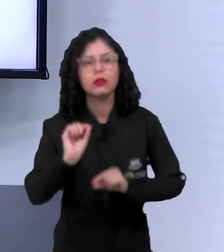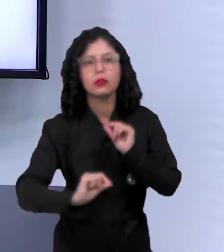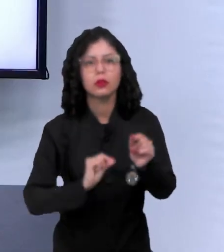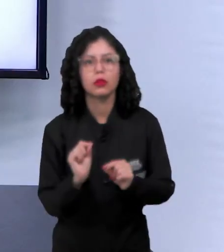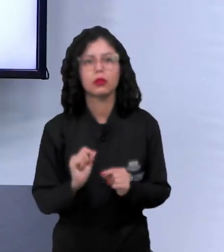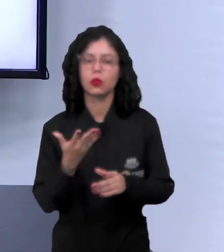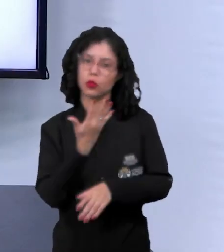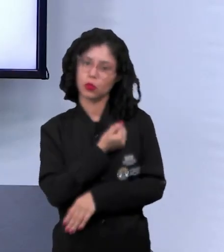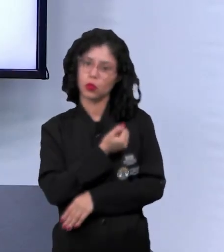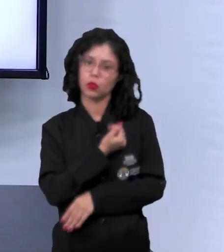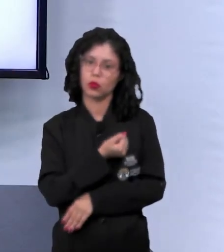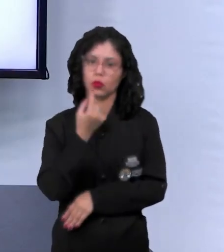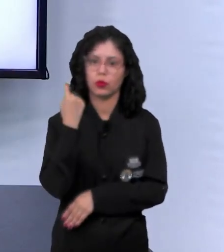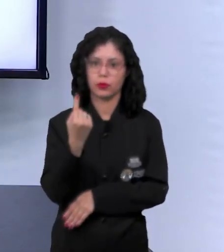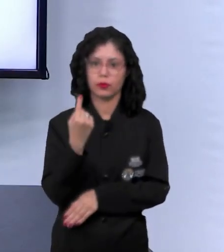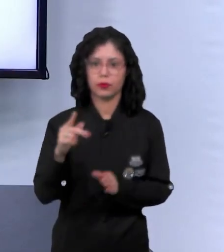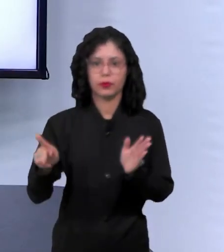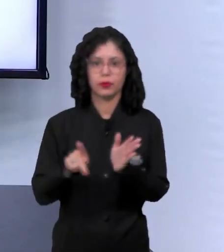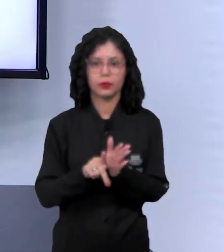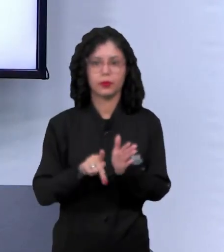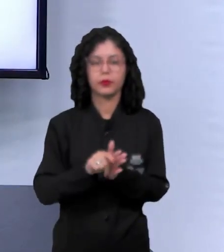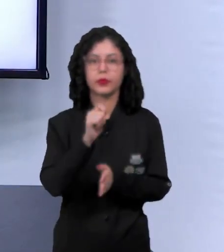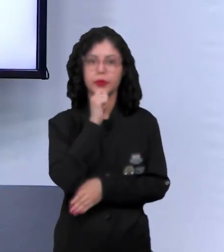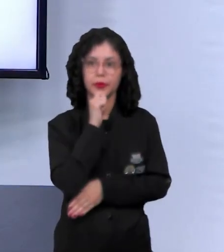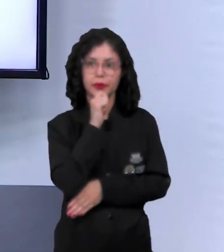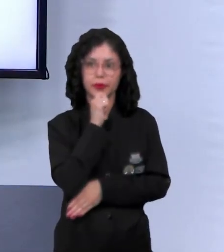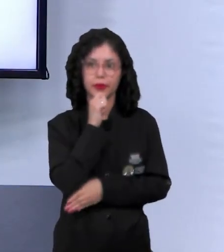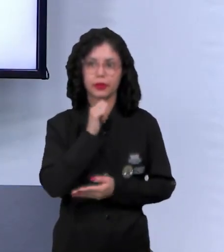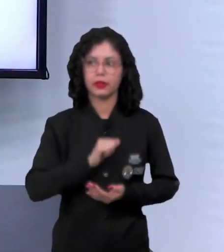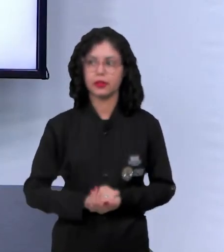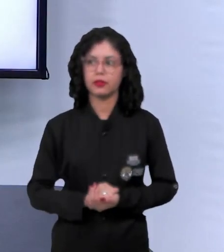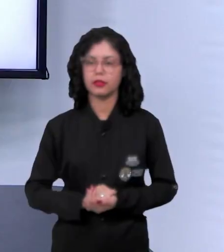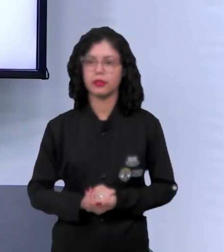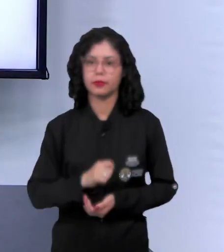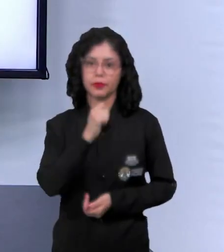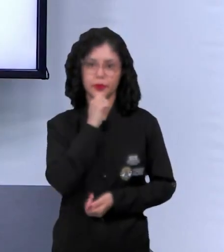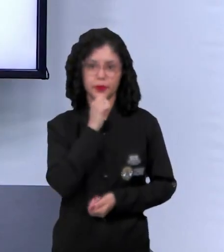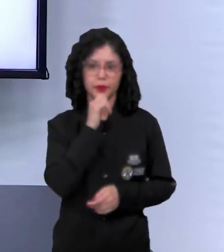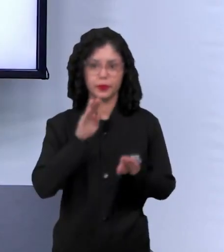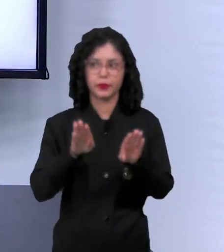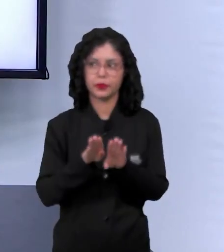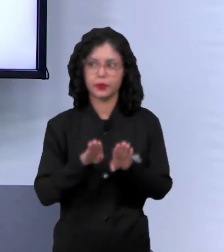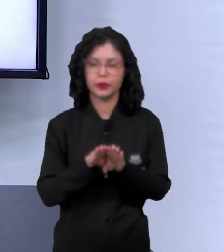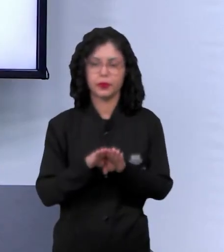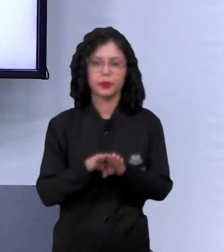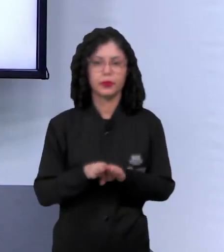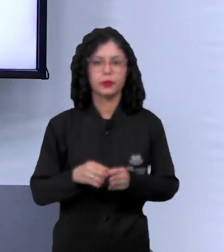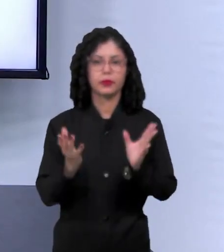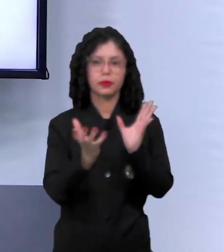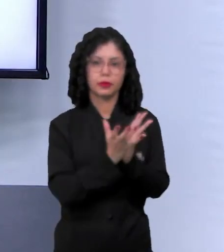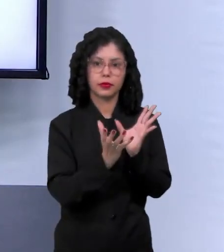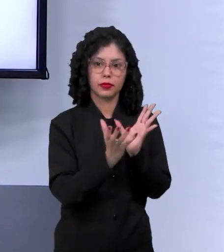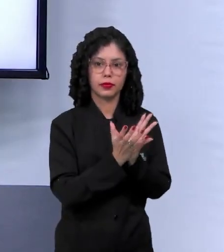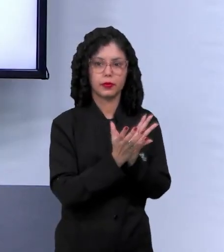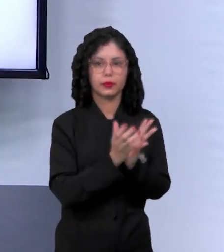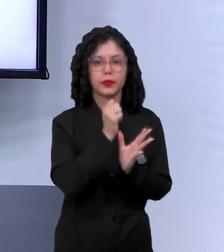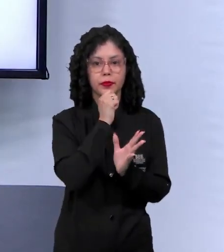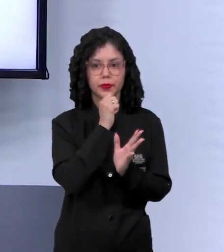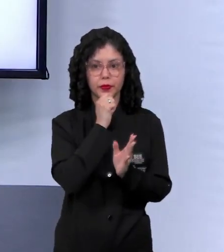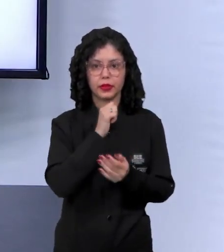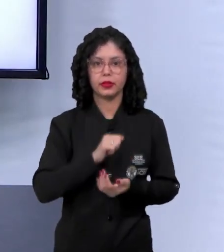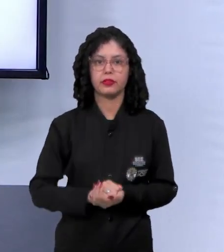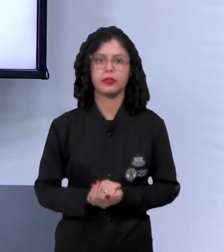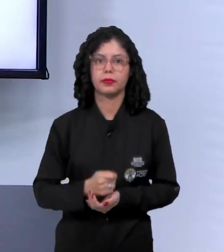Do número 1, de apenas uma unidade. E o coletivo é mais de um,